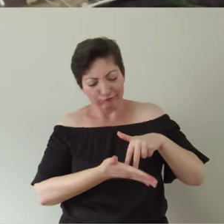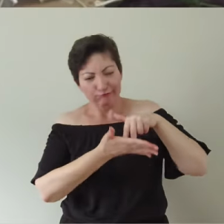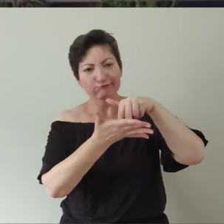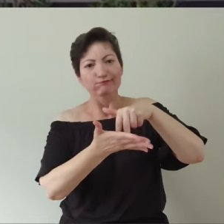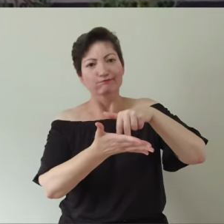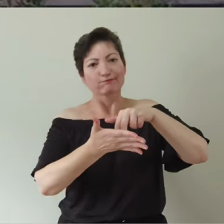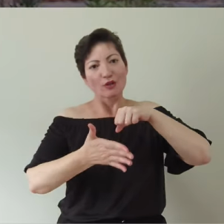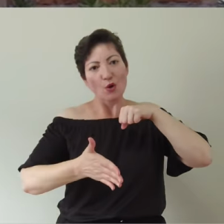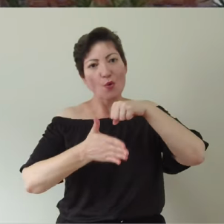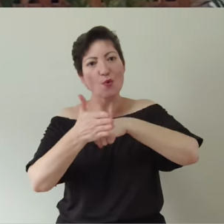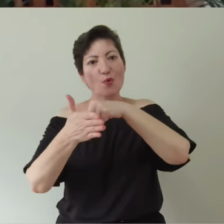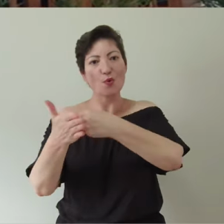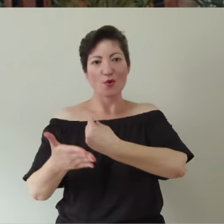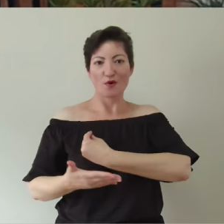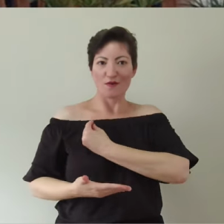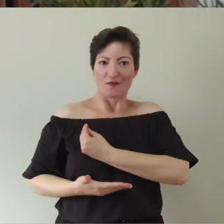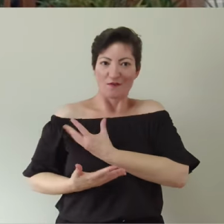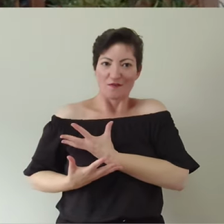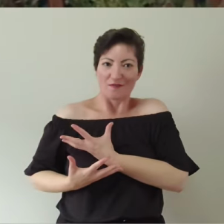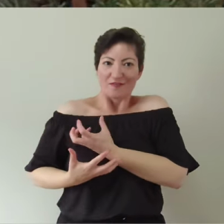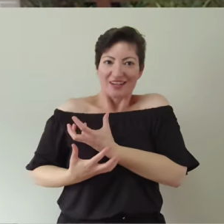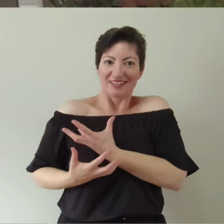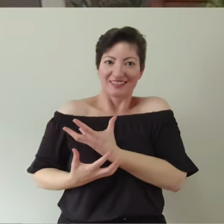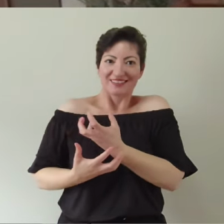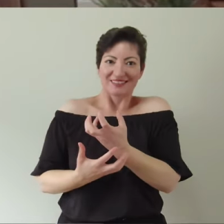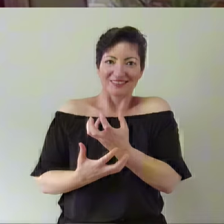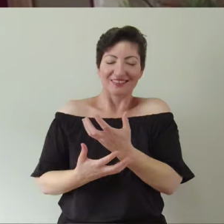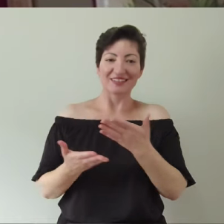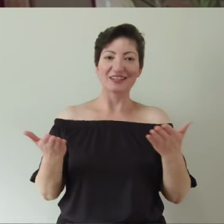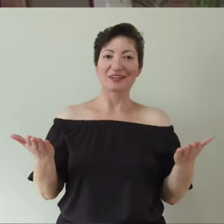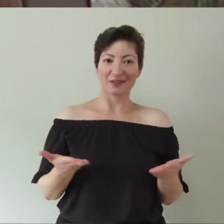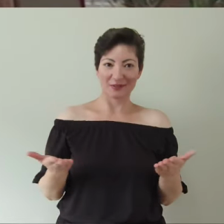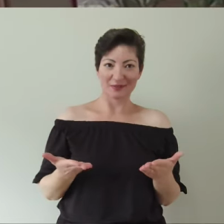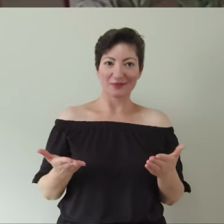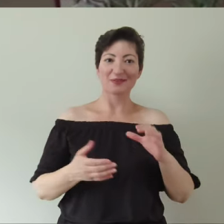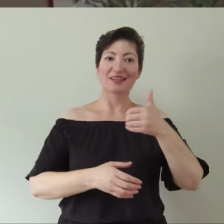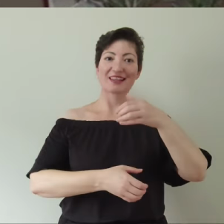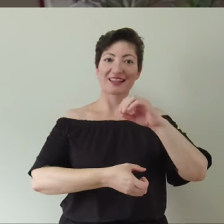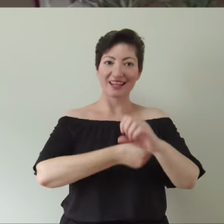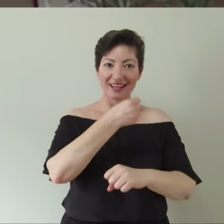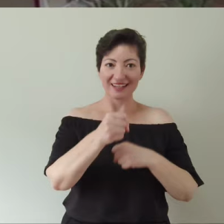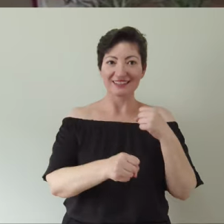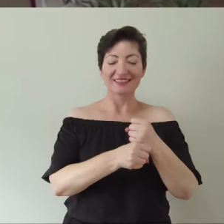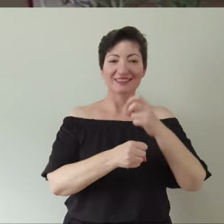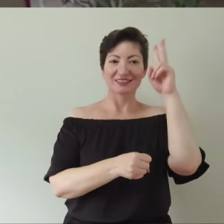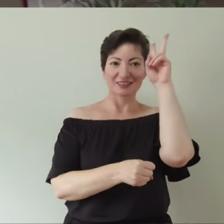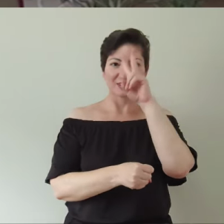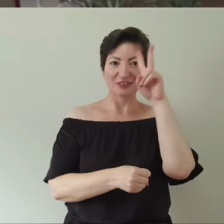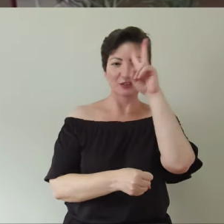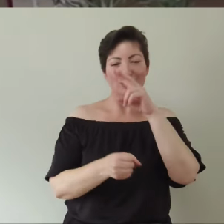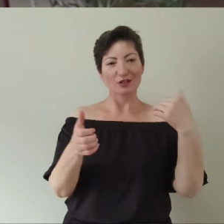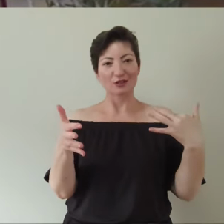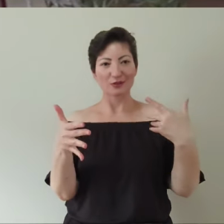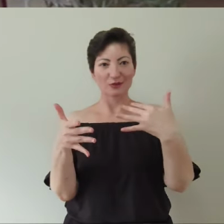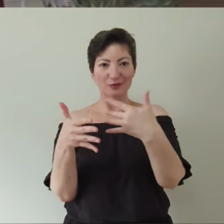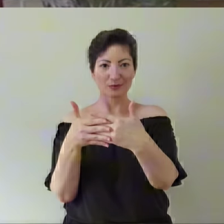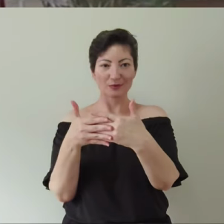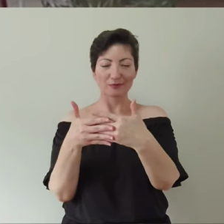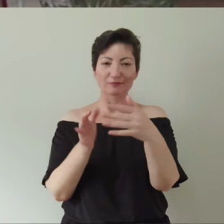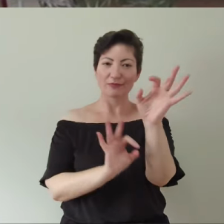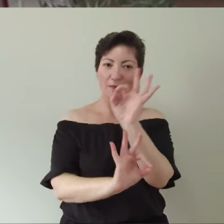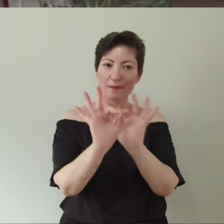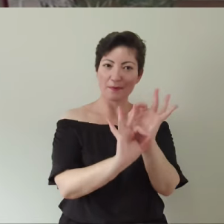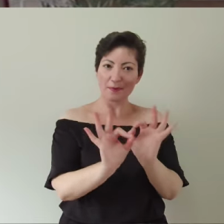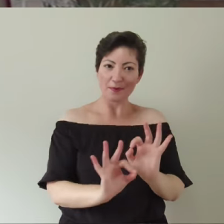viva. E para eternizar esse momento aqui que a gente está vivendo agora, esses 10 anos de história e de trajetória, a gente